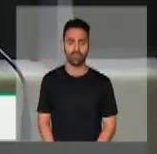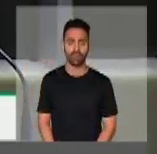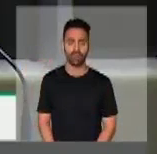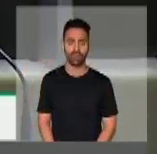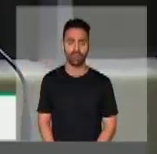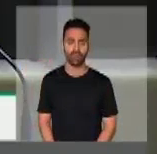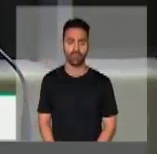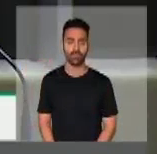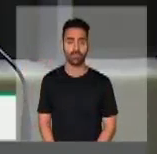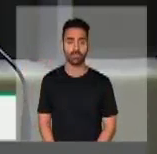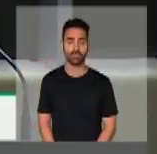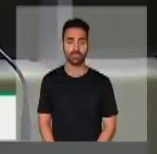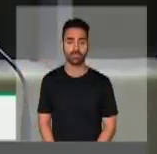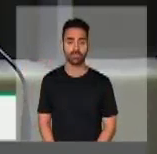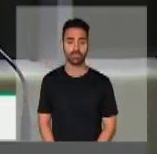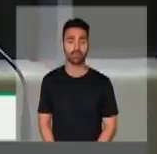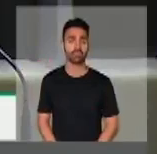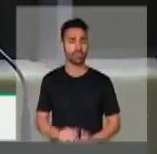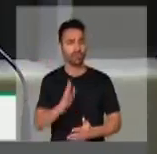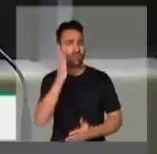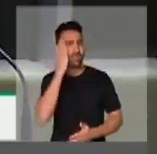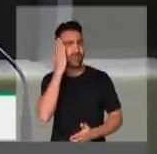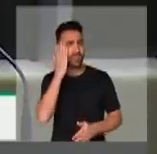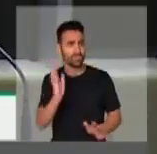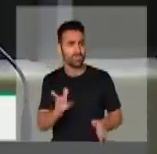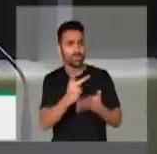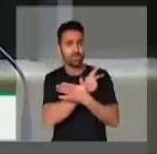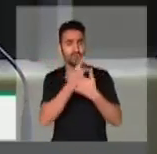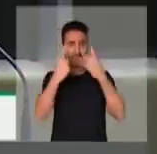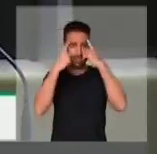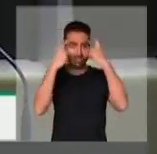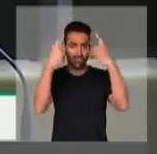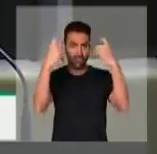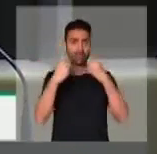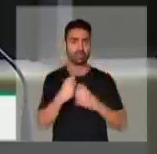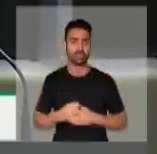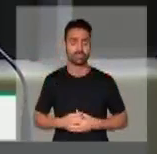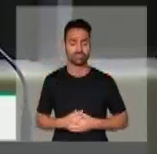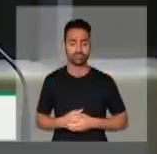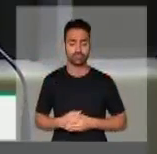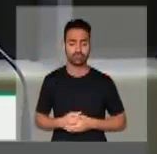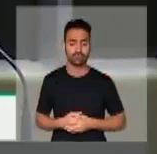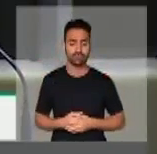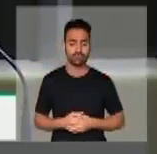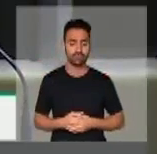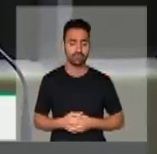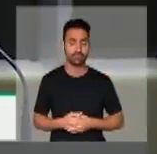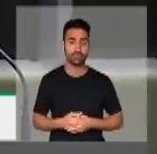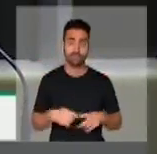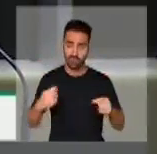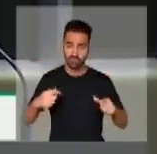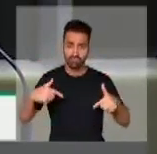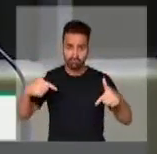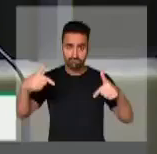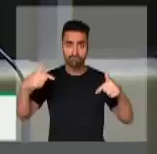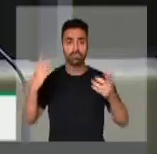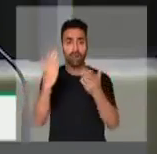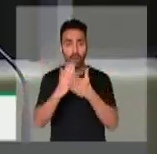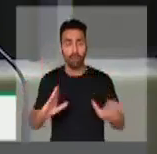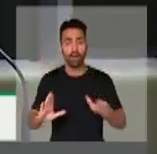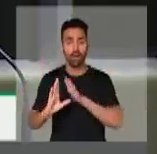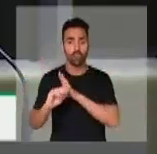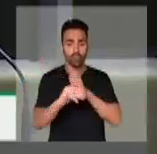porque nós sabemos das violências cometidas nos últimos tempos, em nome do necessário combate à